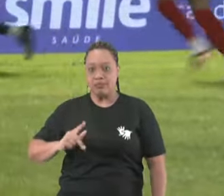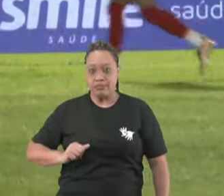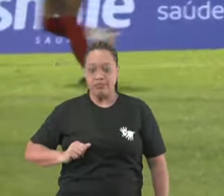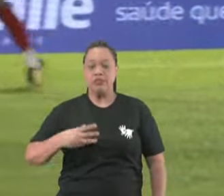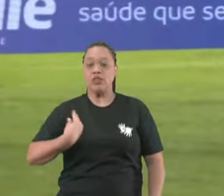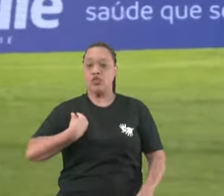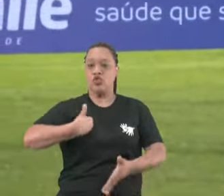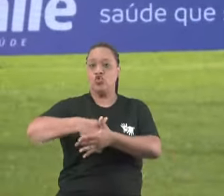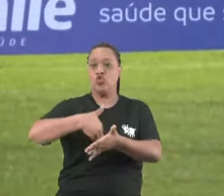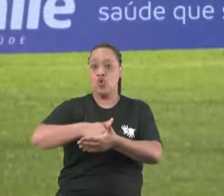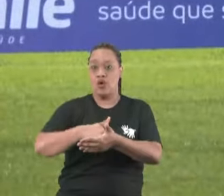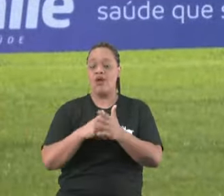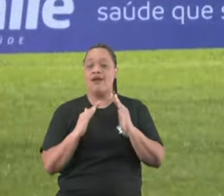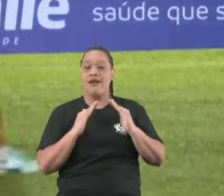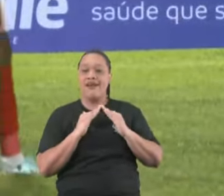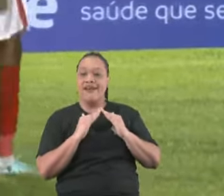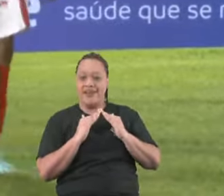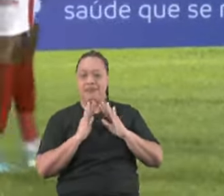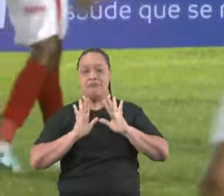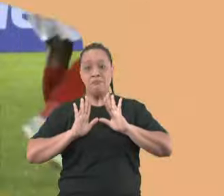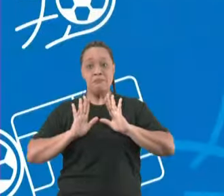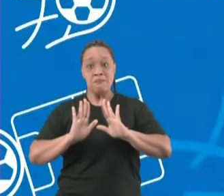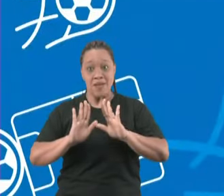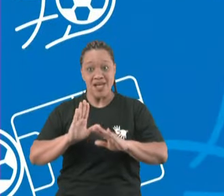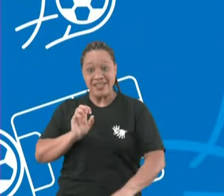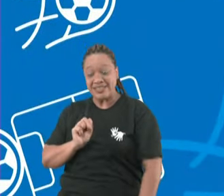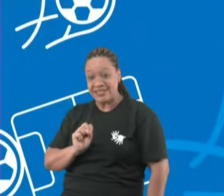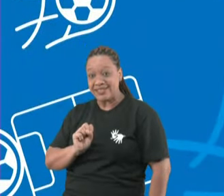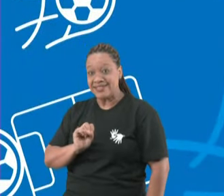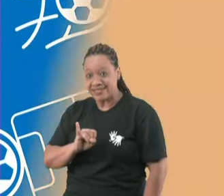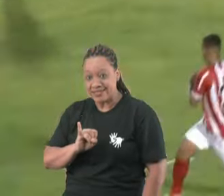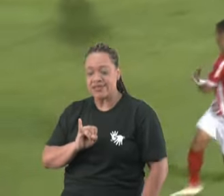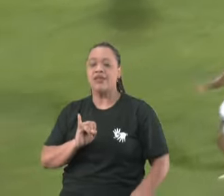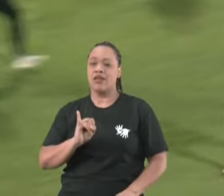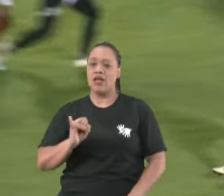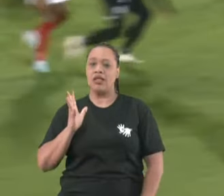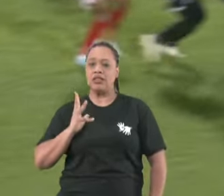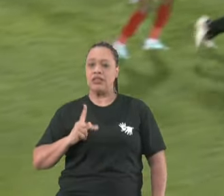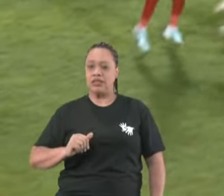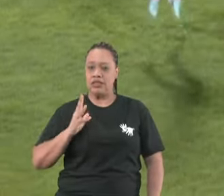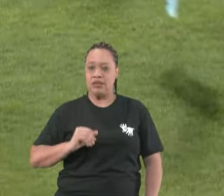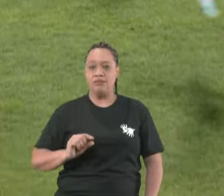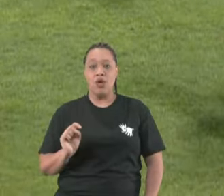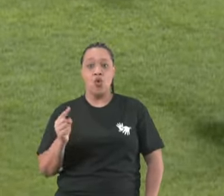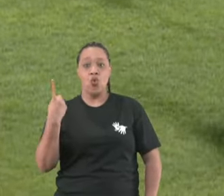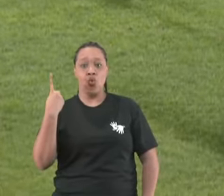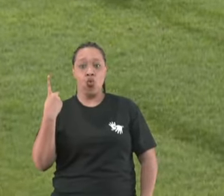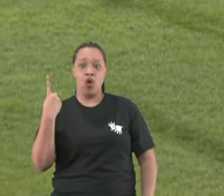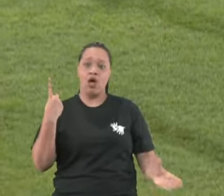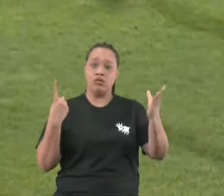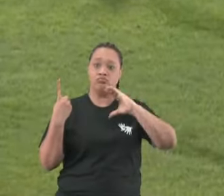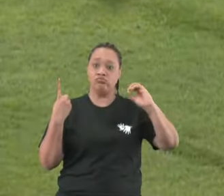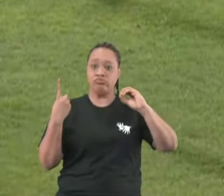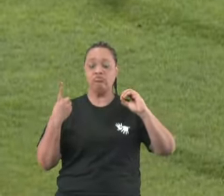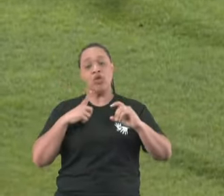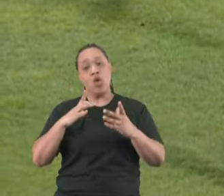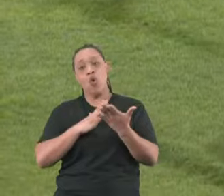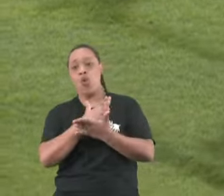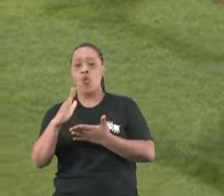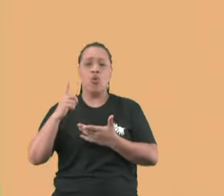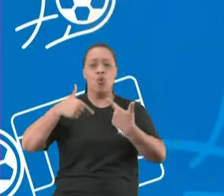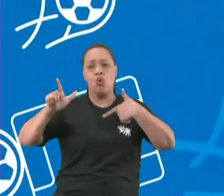em casa. Mas veja, se o CRB está comemorando 1-0, tem times que estão abrindo uma vantagem ainda